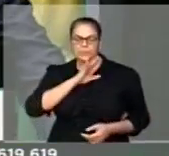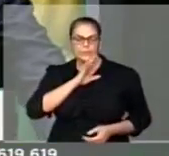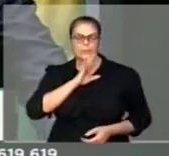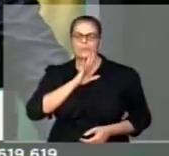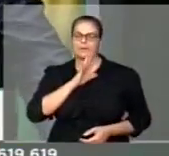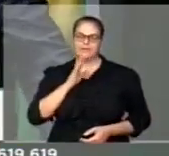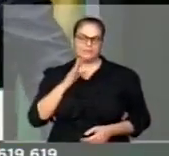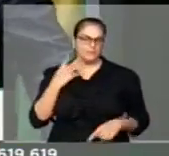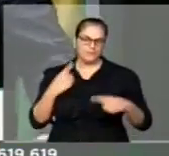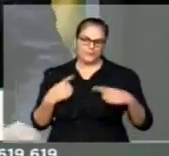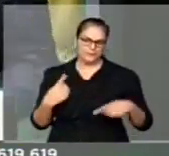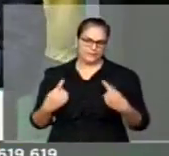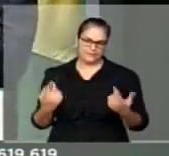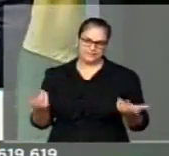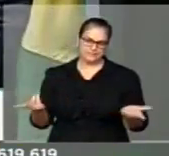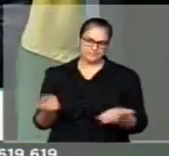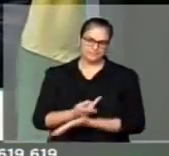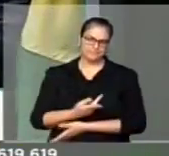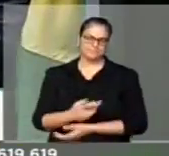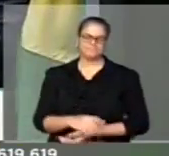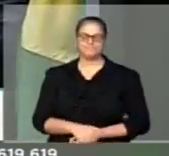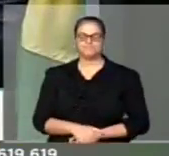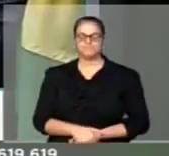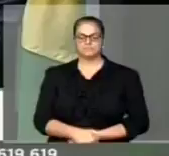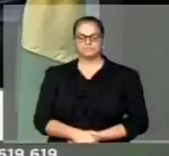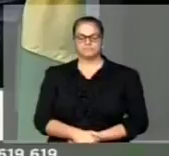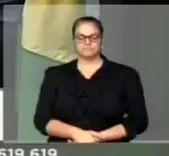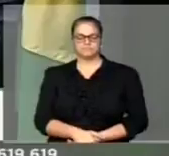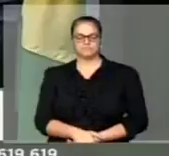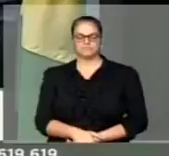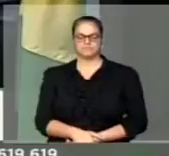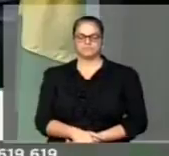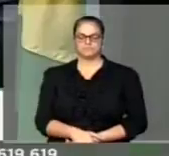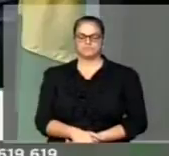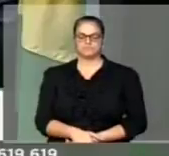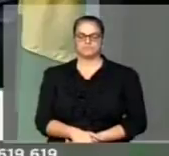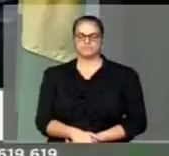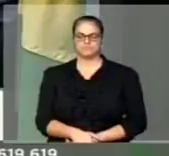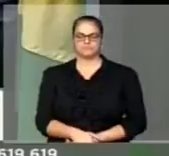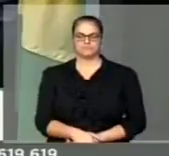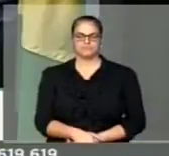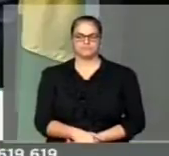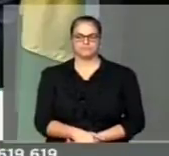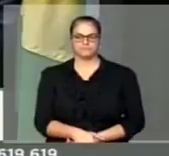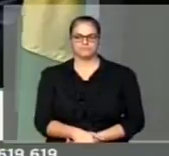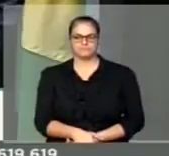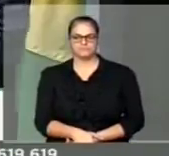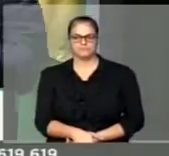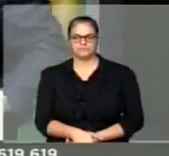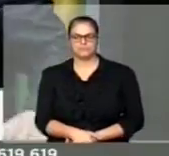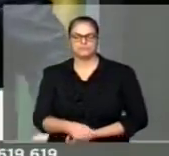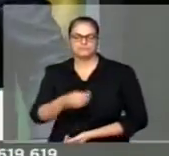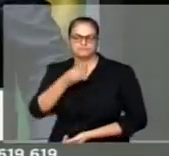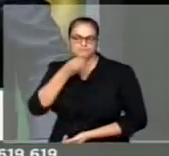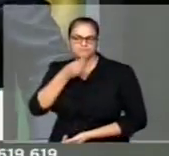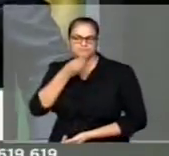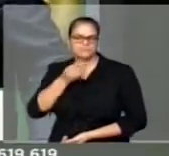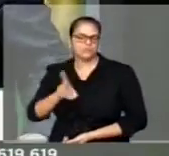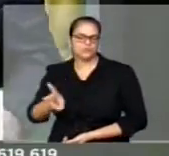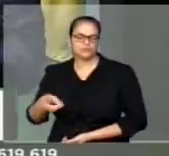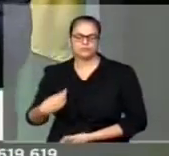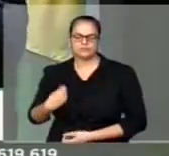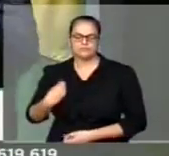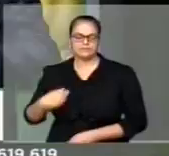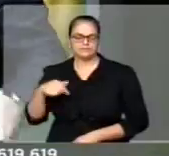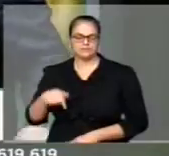político nos traz com as ilações incabidas, e que o Brasil seria outro se sua vida política tivesse prosseguido nessa